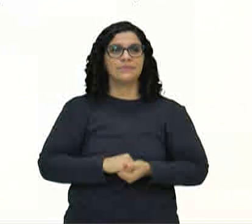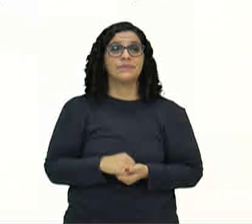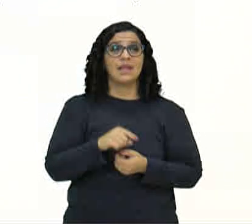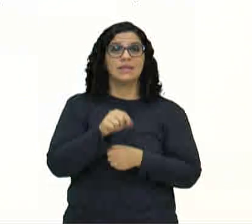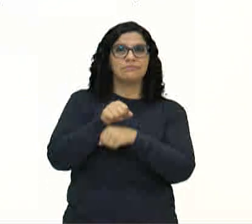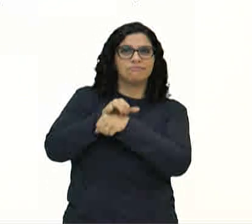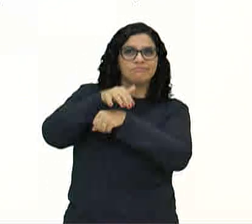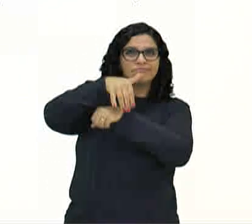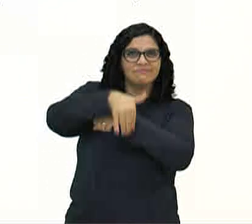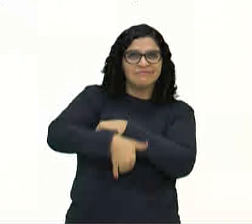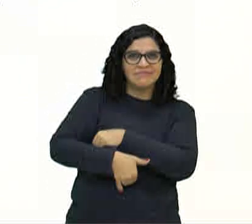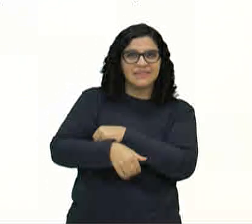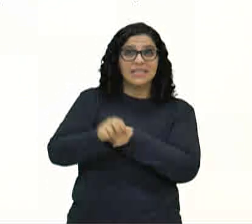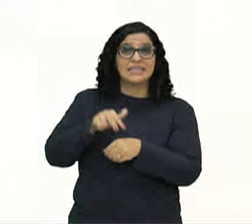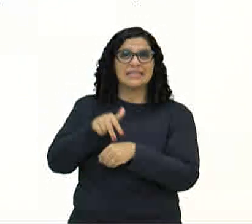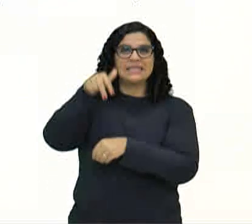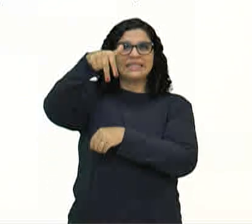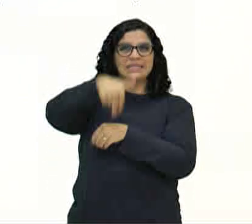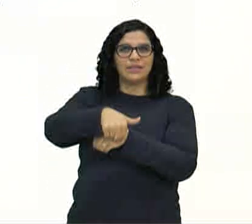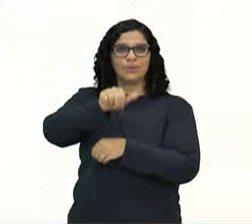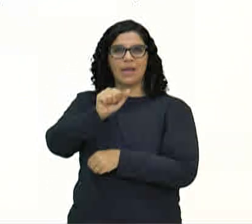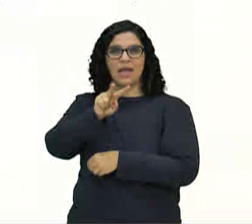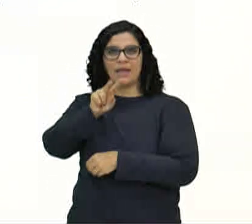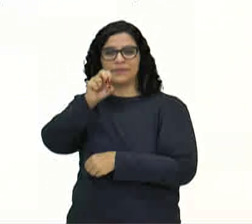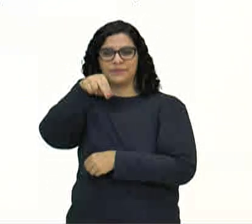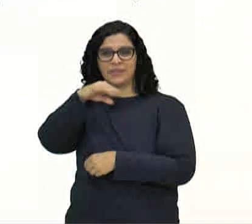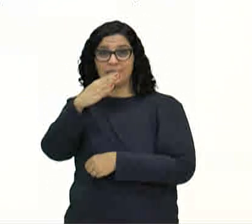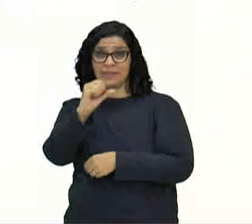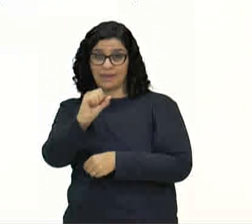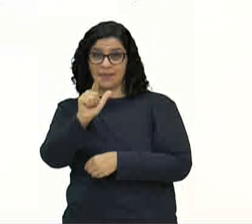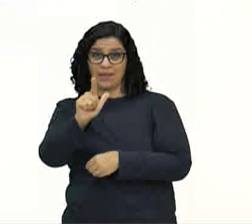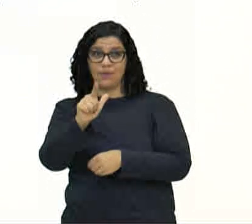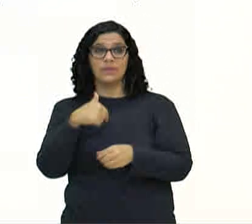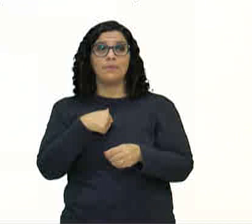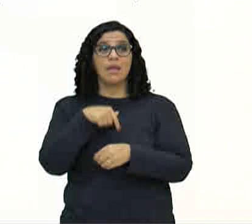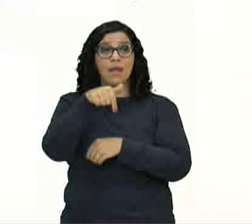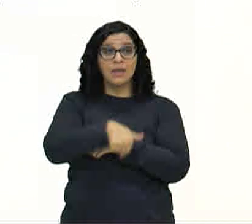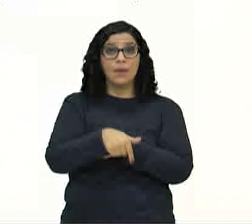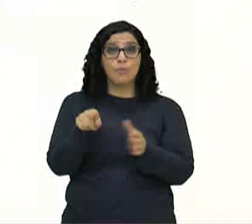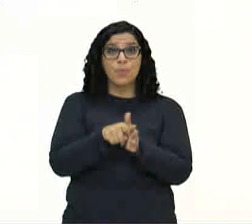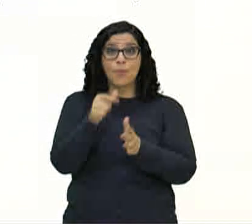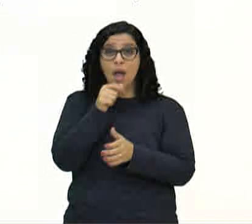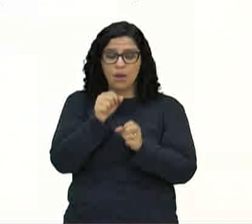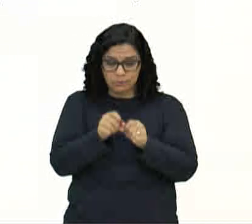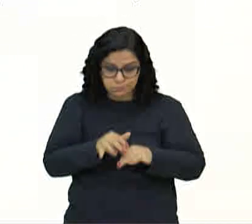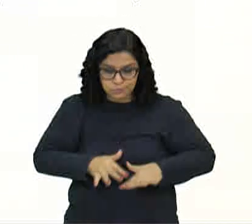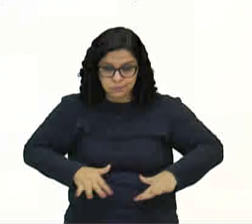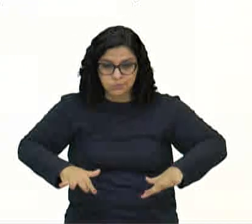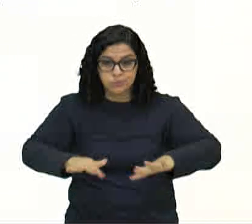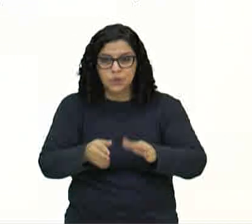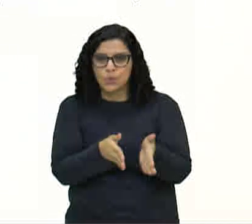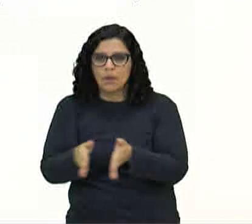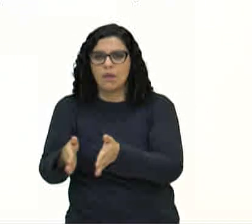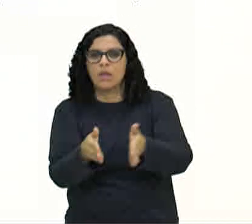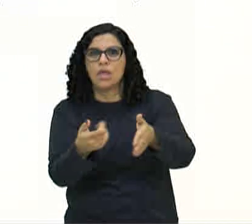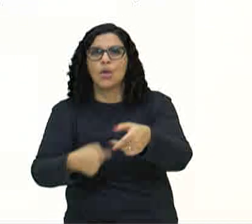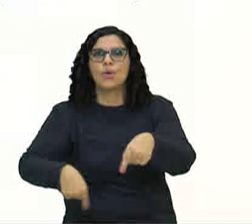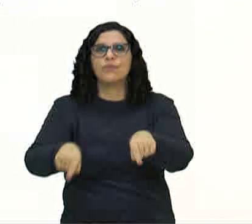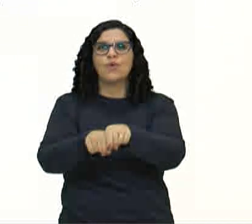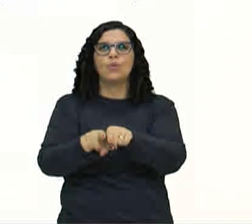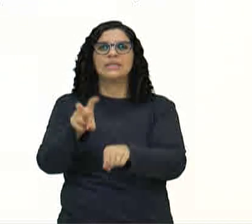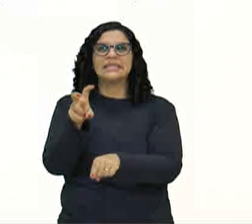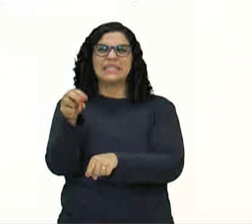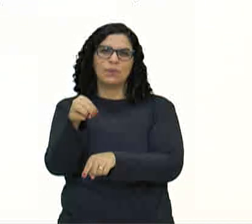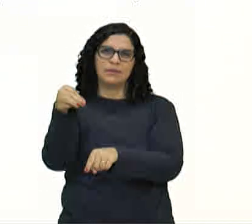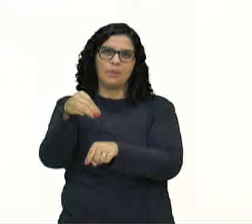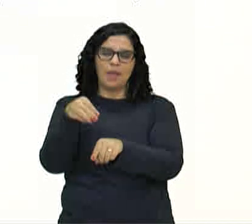Essa cachoeira chama-se Salto do Avencal. É muito interessante que aqui onde ela cai, ela infiltra no solo e o rio reaparece uns 50